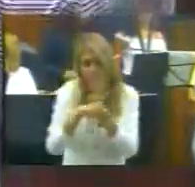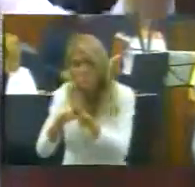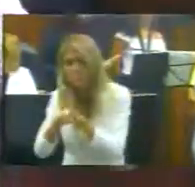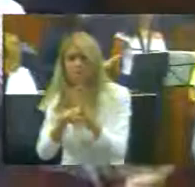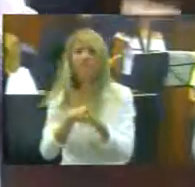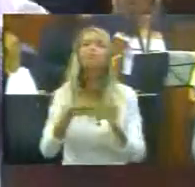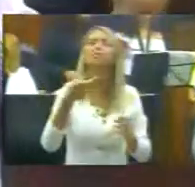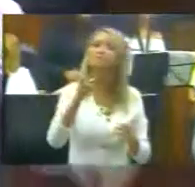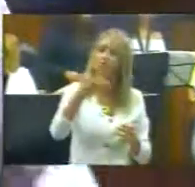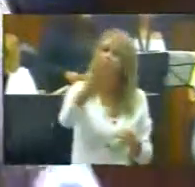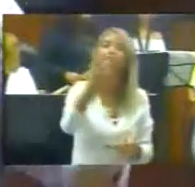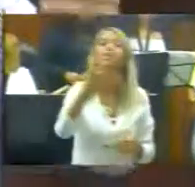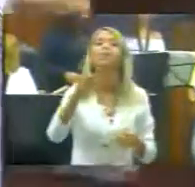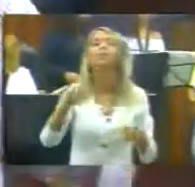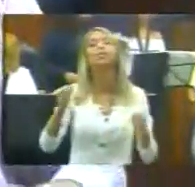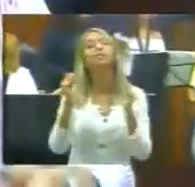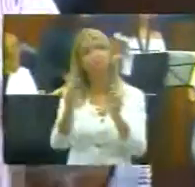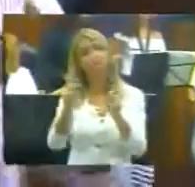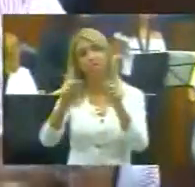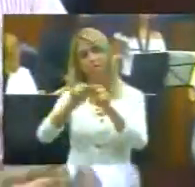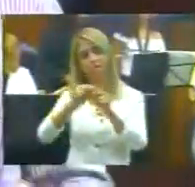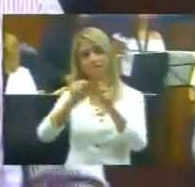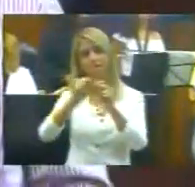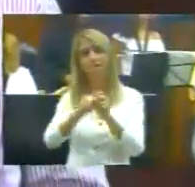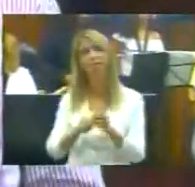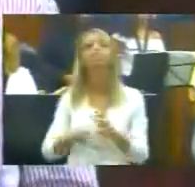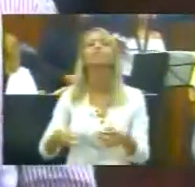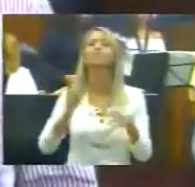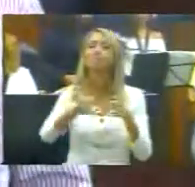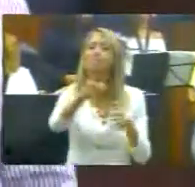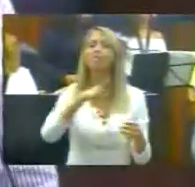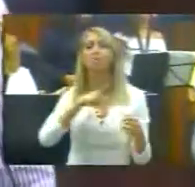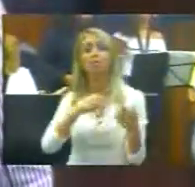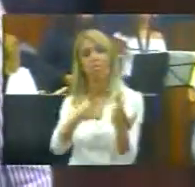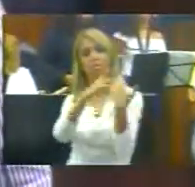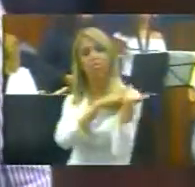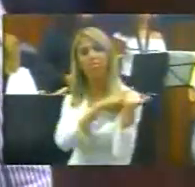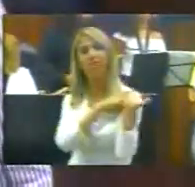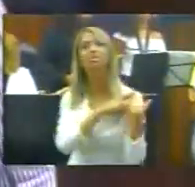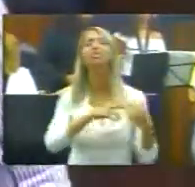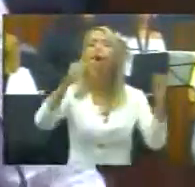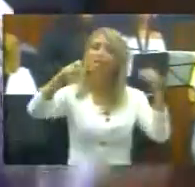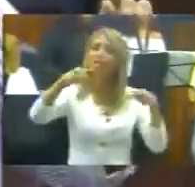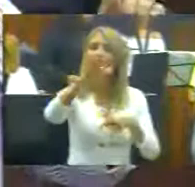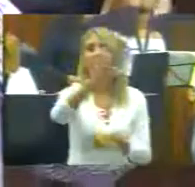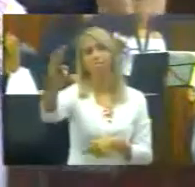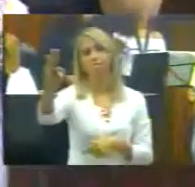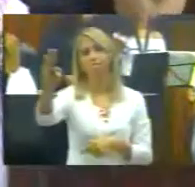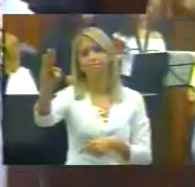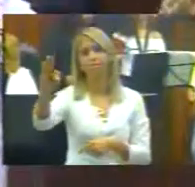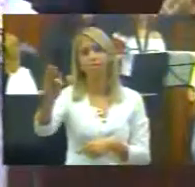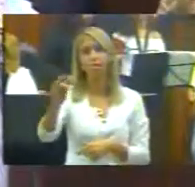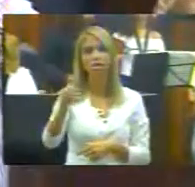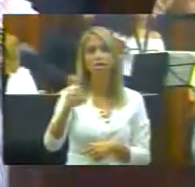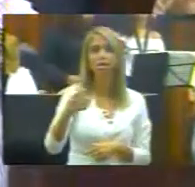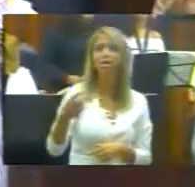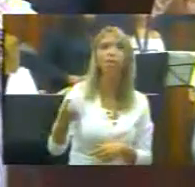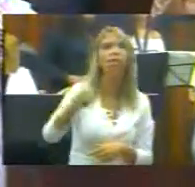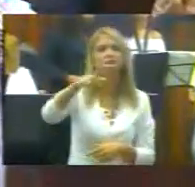como legítimos representantes dos alunos da Rede Pública Municipal de Ensino de Cabo Frio. E não se